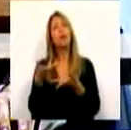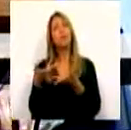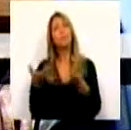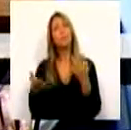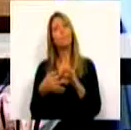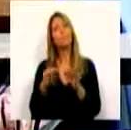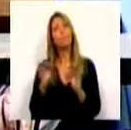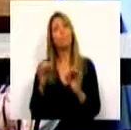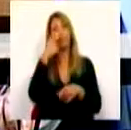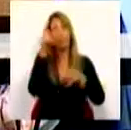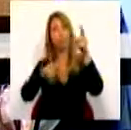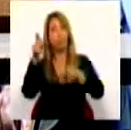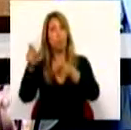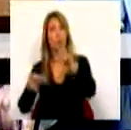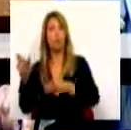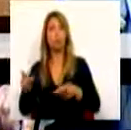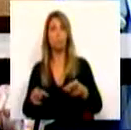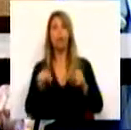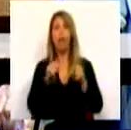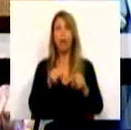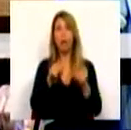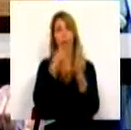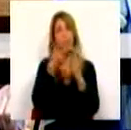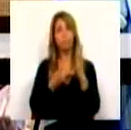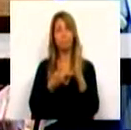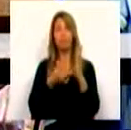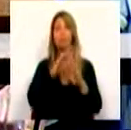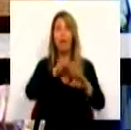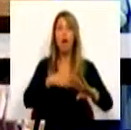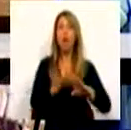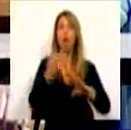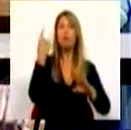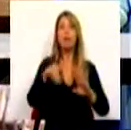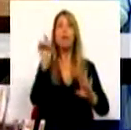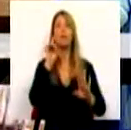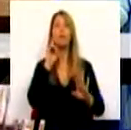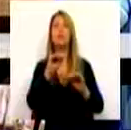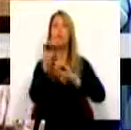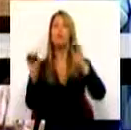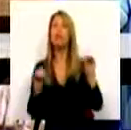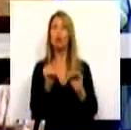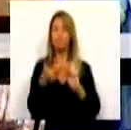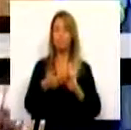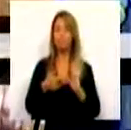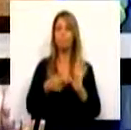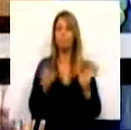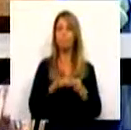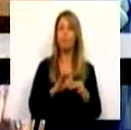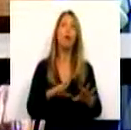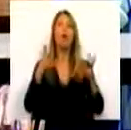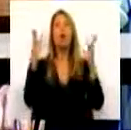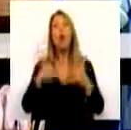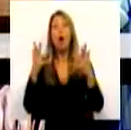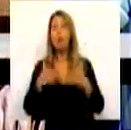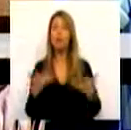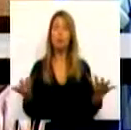as próprias pessoas, que aqui aparece reforçada no vértice da valorização do território. O orçamento enquanto orçamento